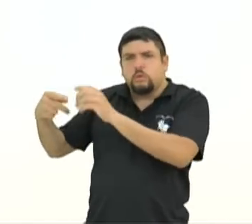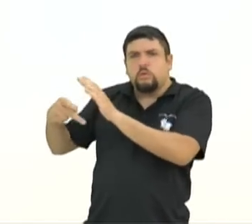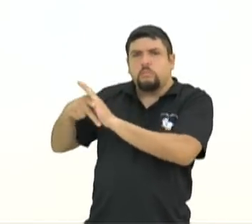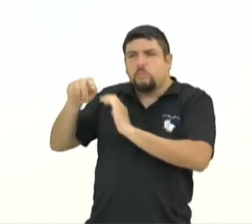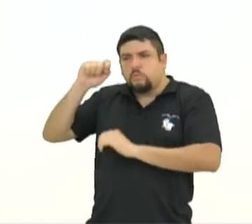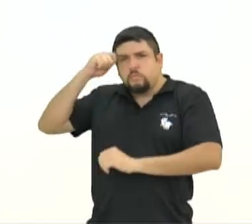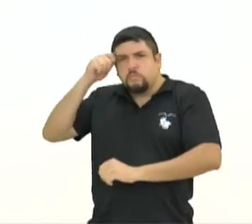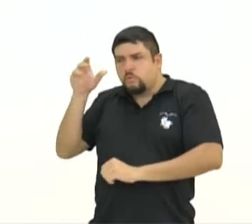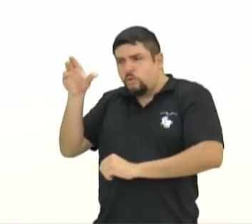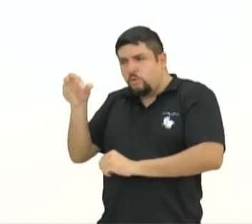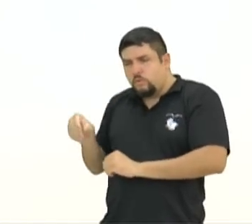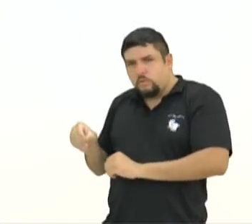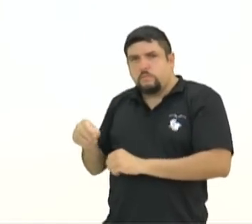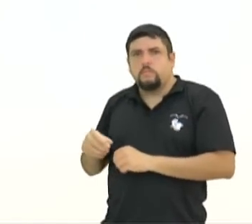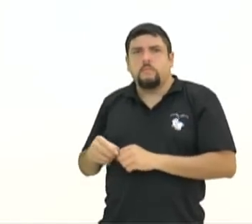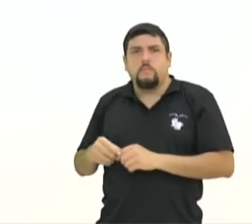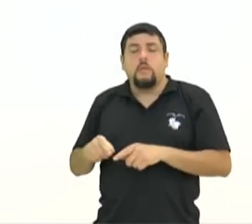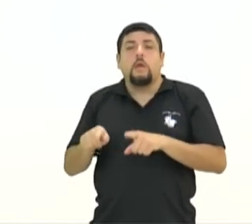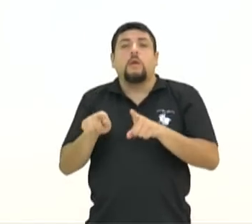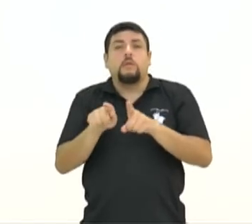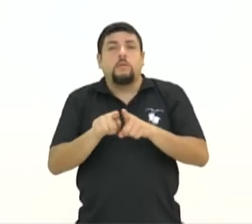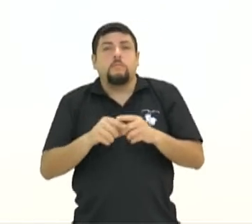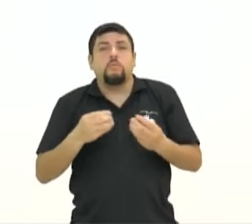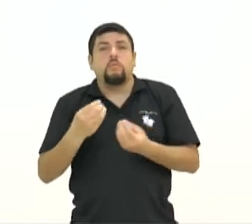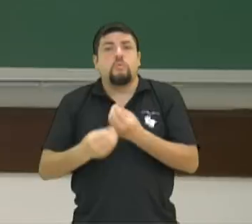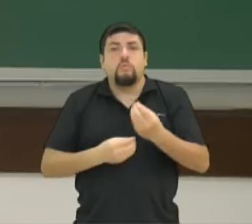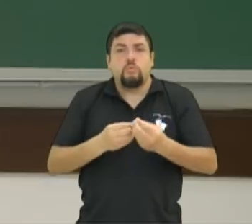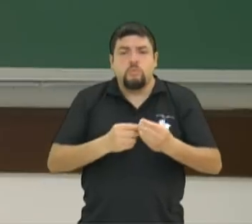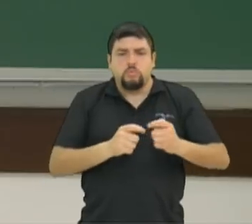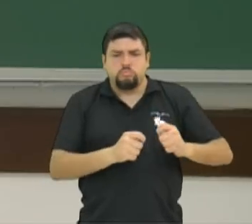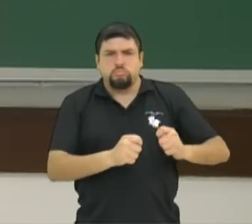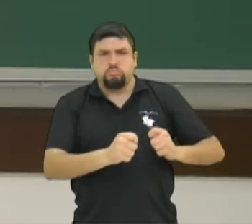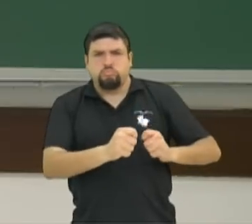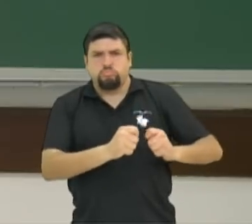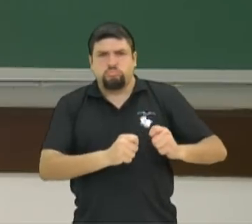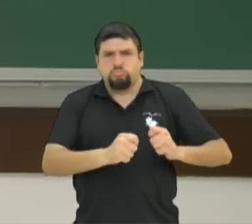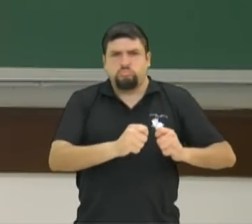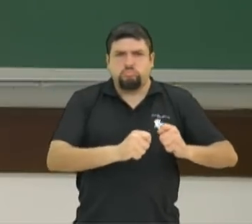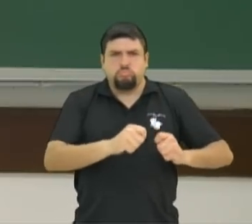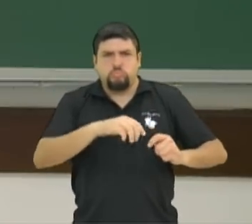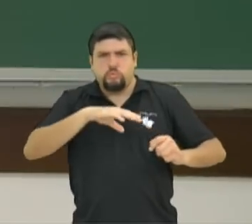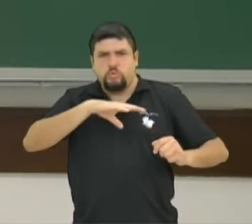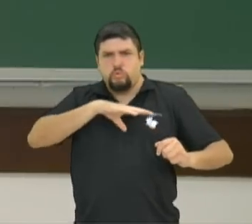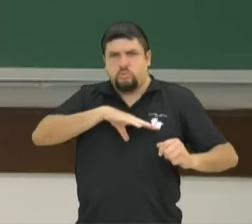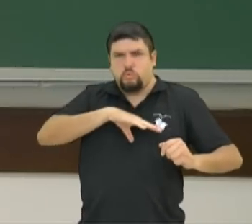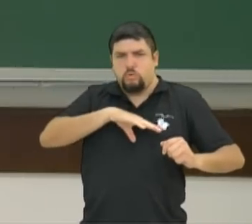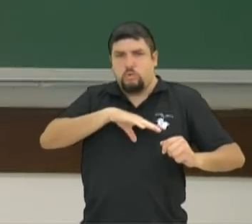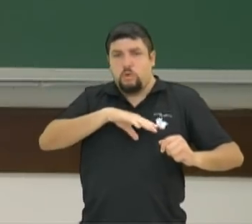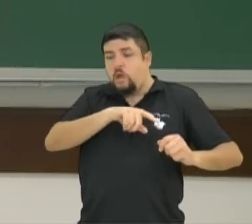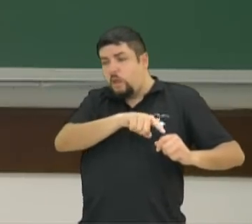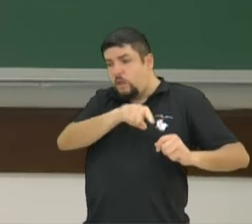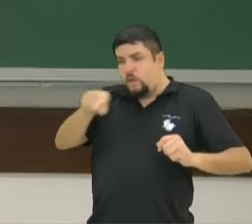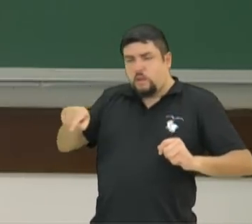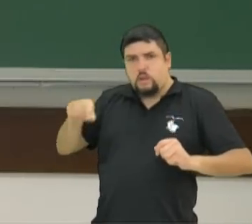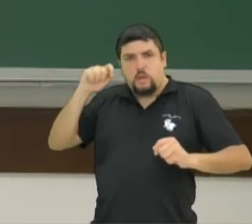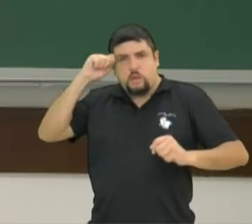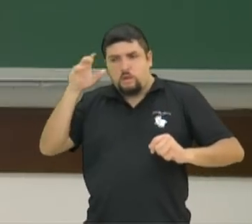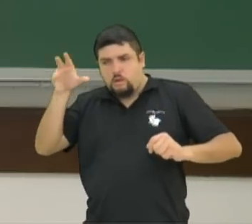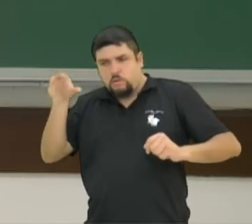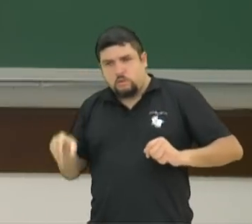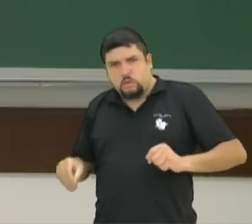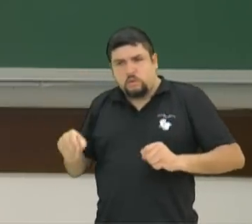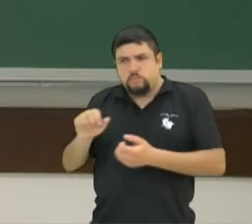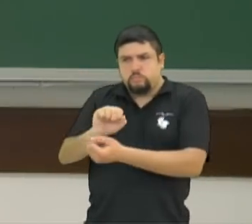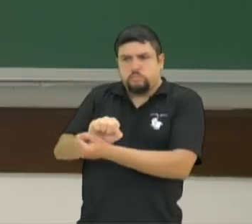de resistência na economia colonial portuguesa por parte desses povos originários da África que foram